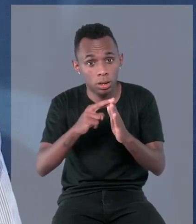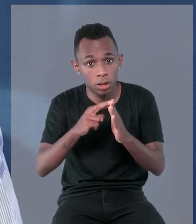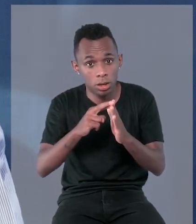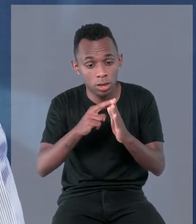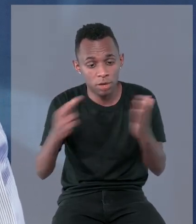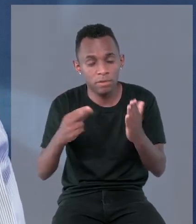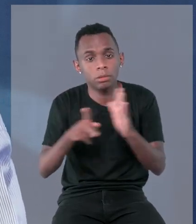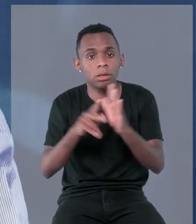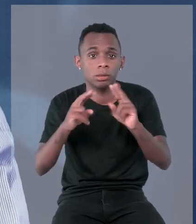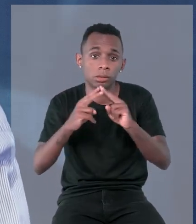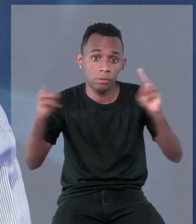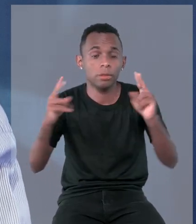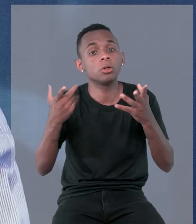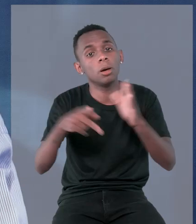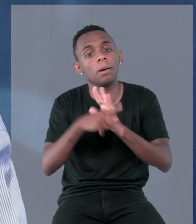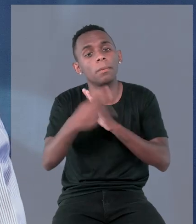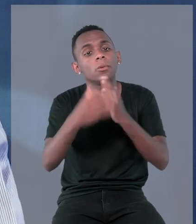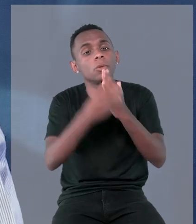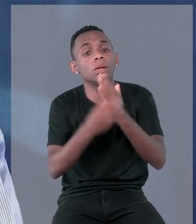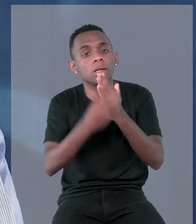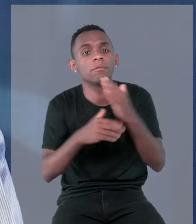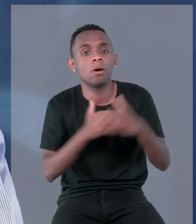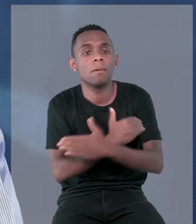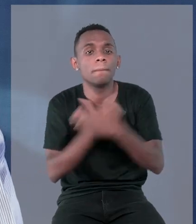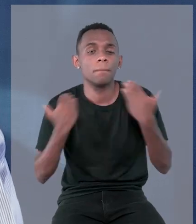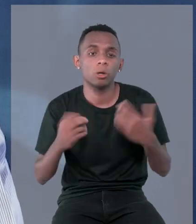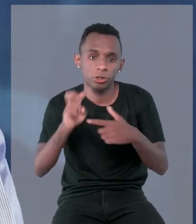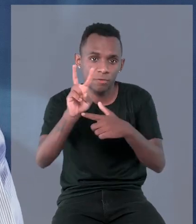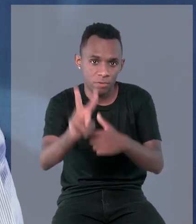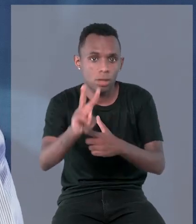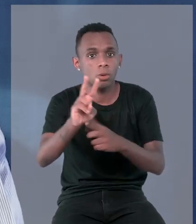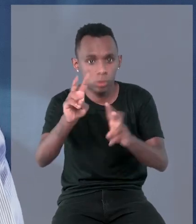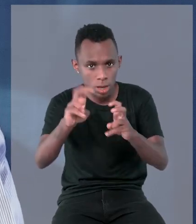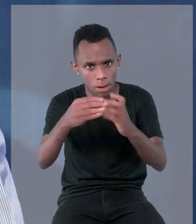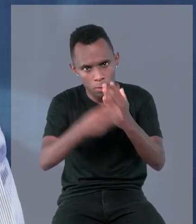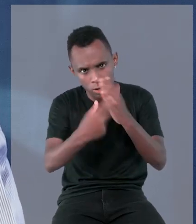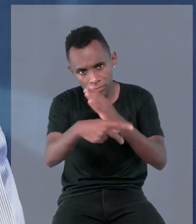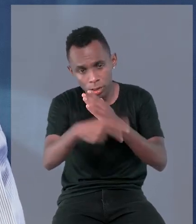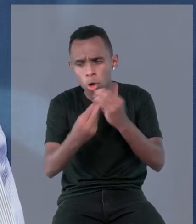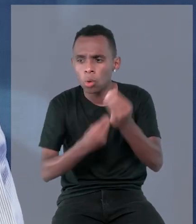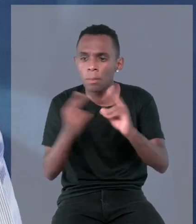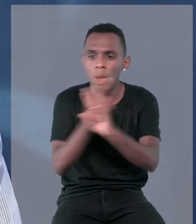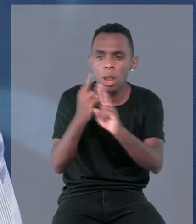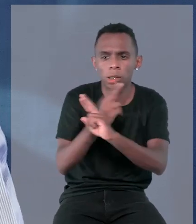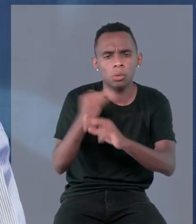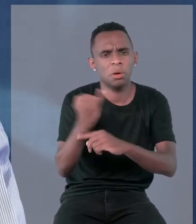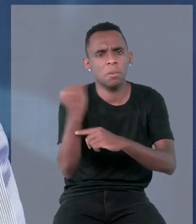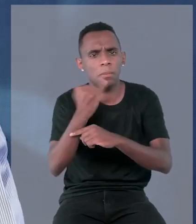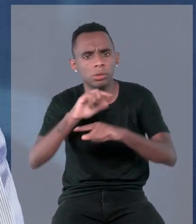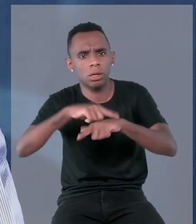Portugal em Comunidade, sobre o livro dele, Morte em V, né? E como que a intertextualidade é fundamental,